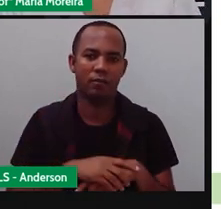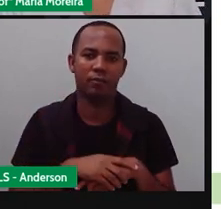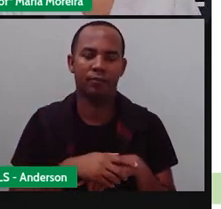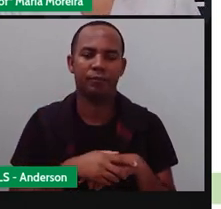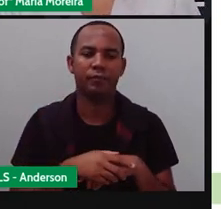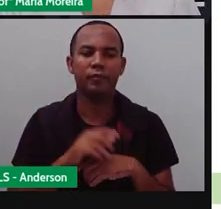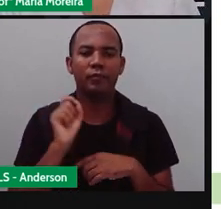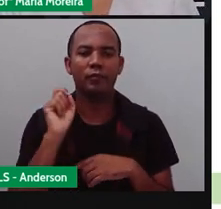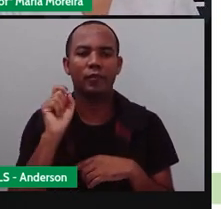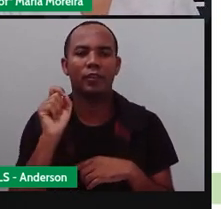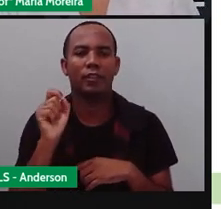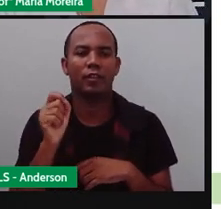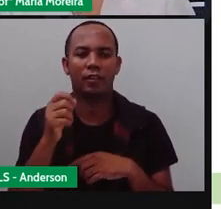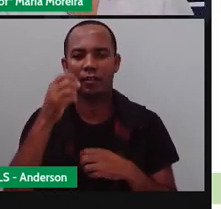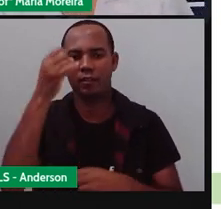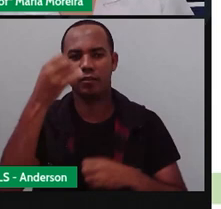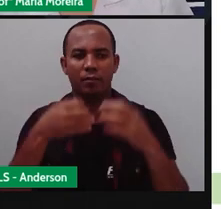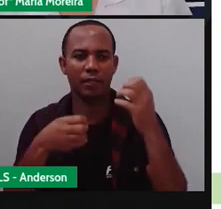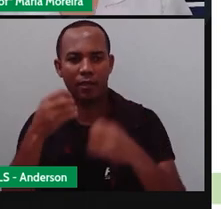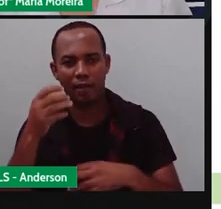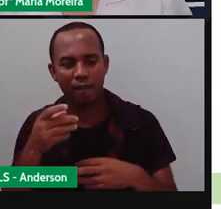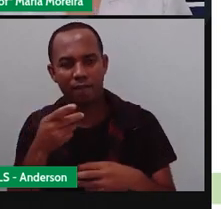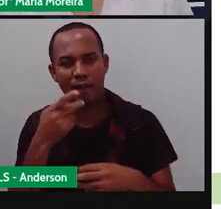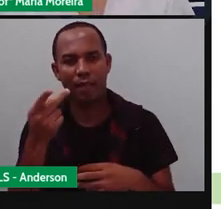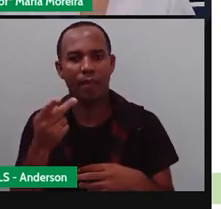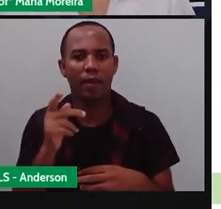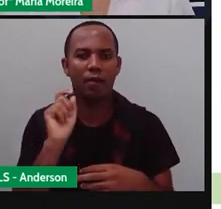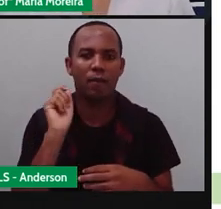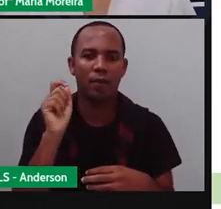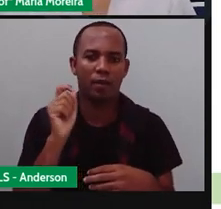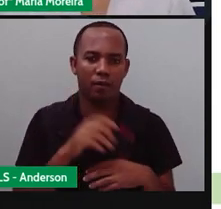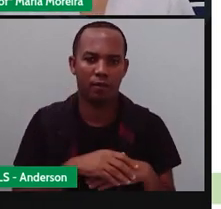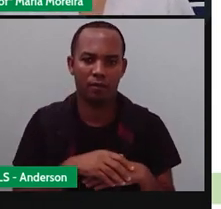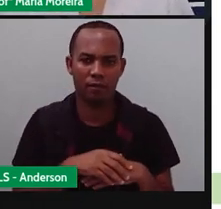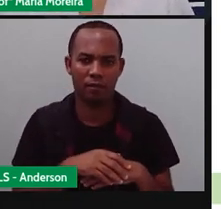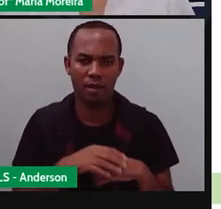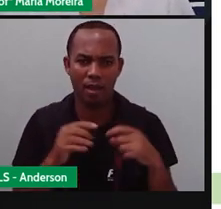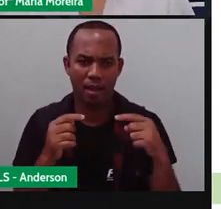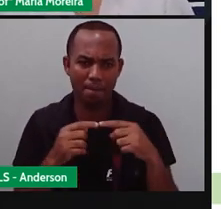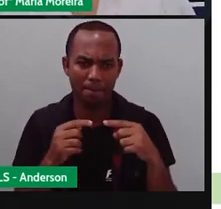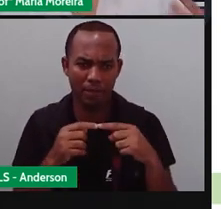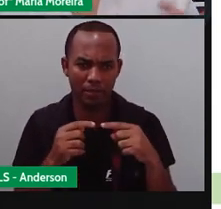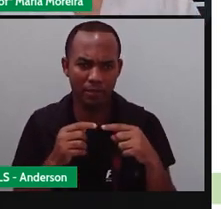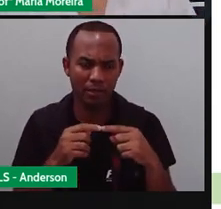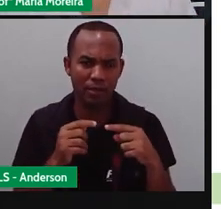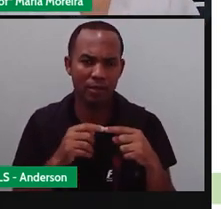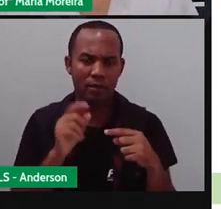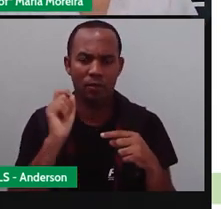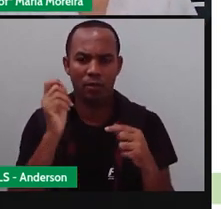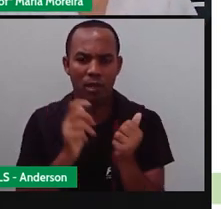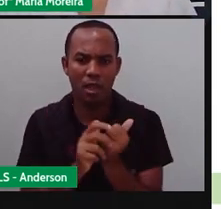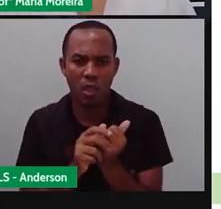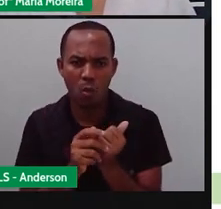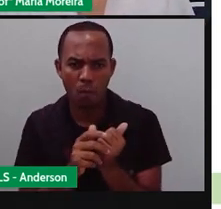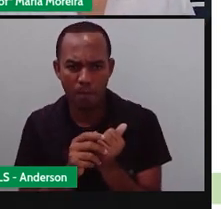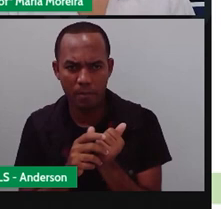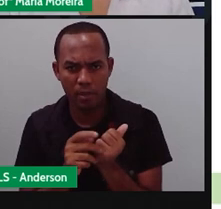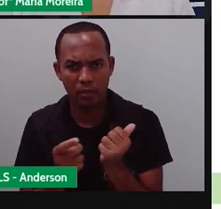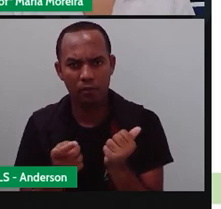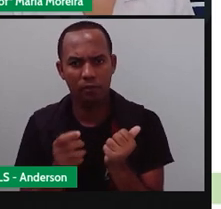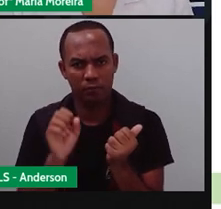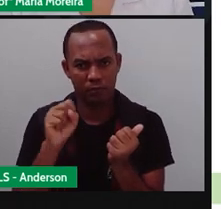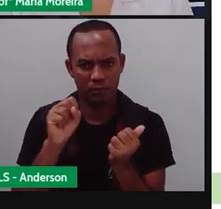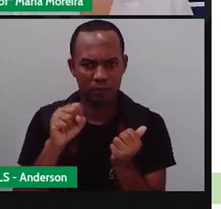Anderson no que será que vamos falar Será que é do nível Não é vamos falar sobre o meio de locomoção